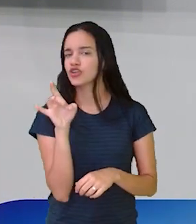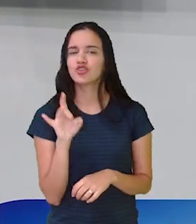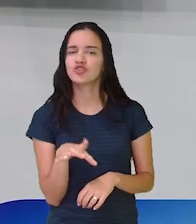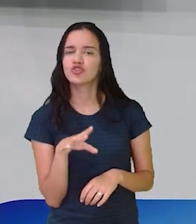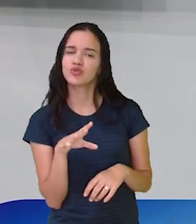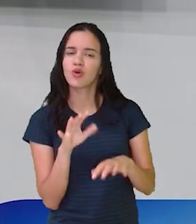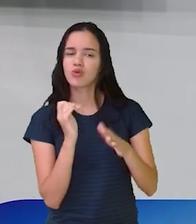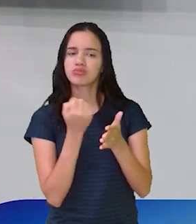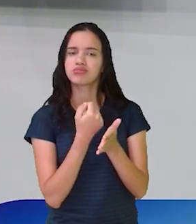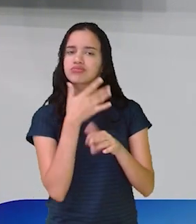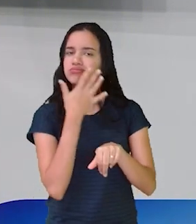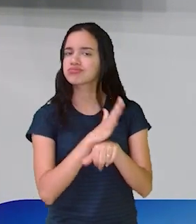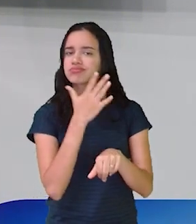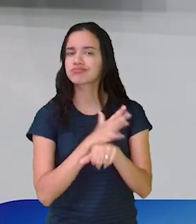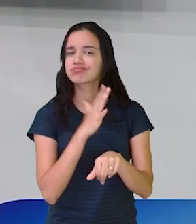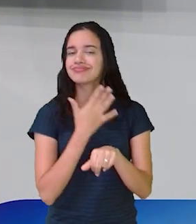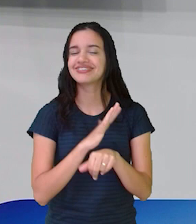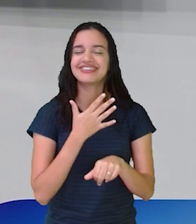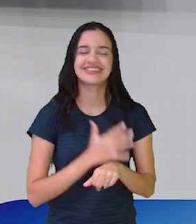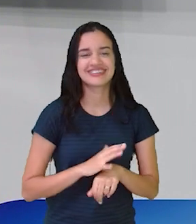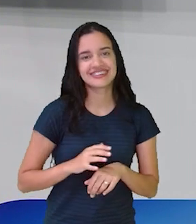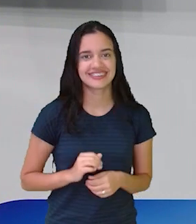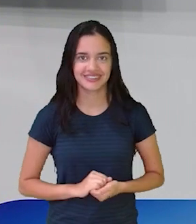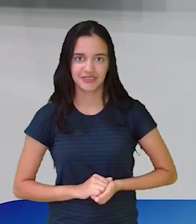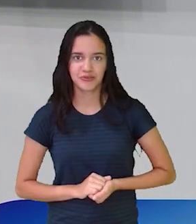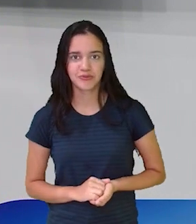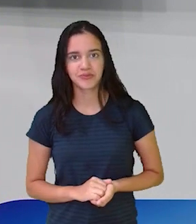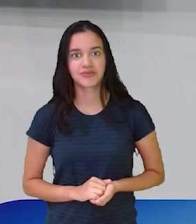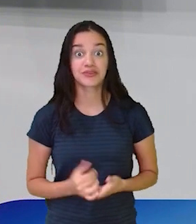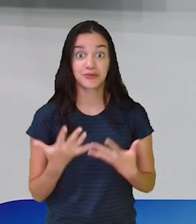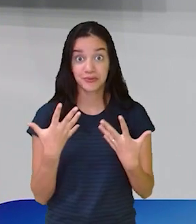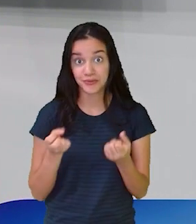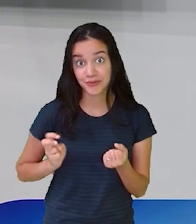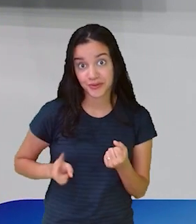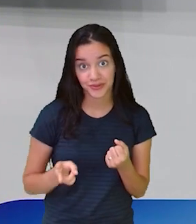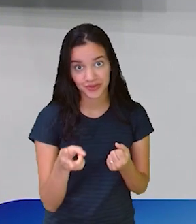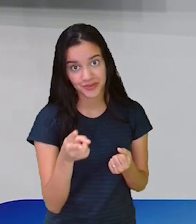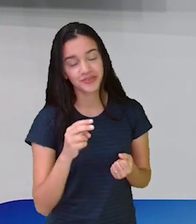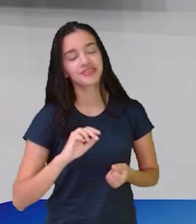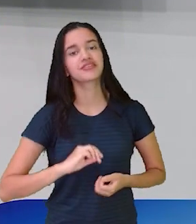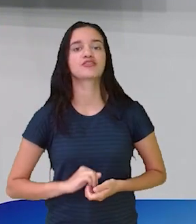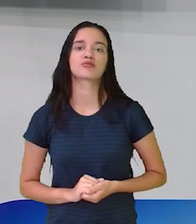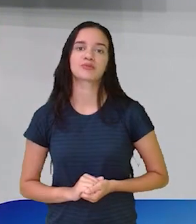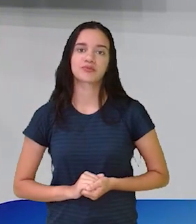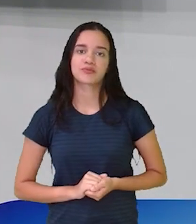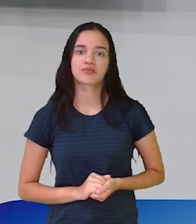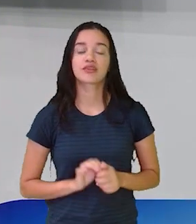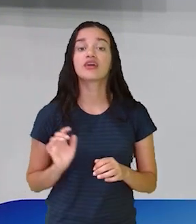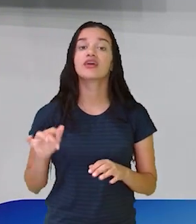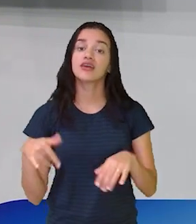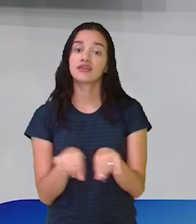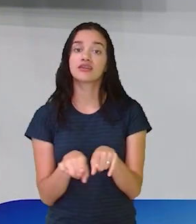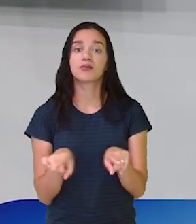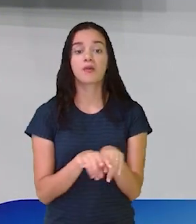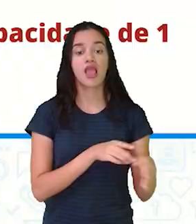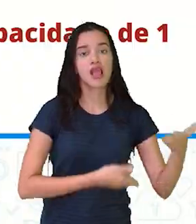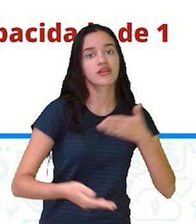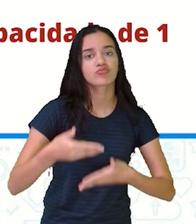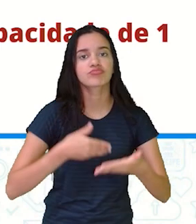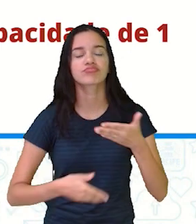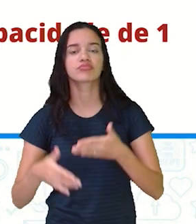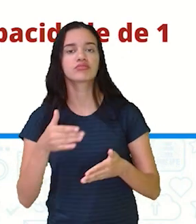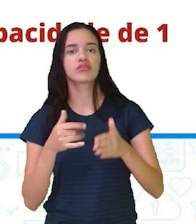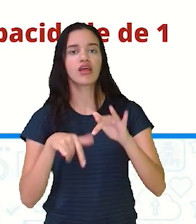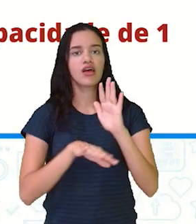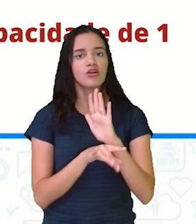marcar esse gol aí. Vamos lá, vamos dar continuidade. Podemos relacionar as medidas de